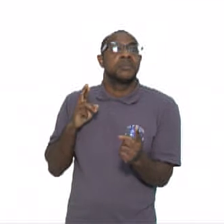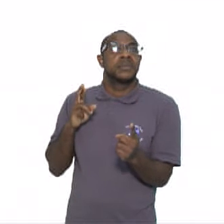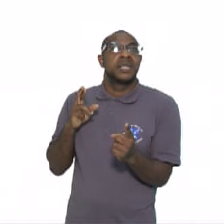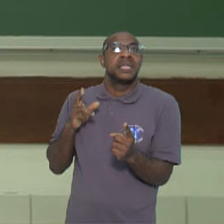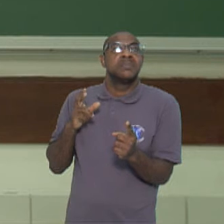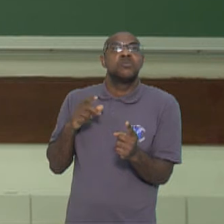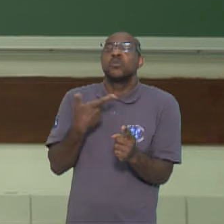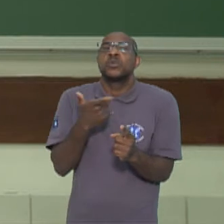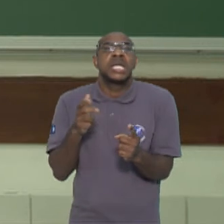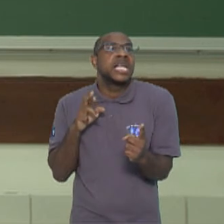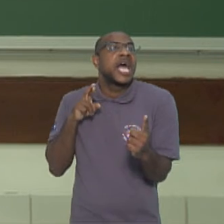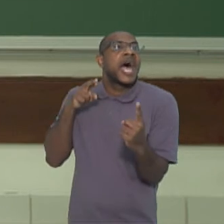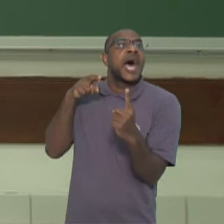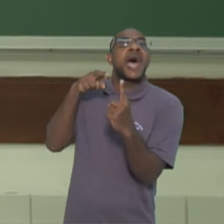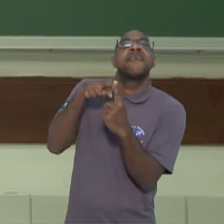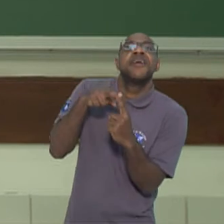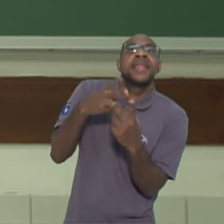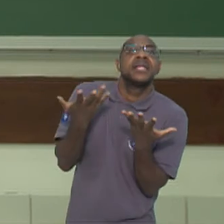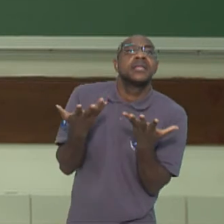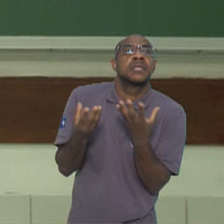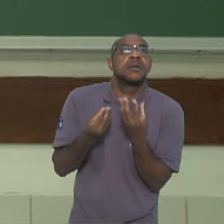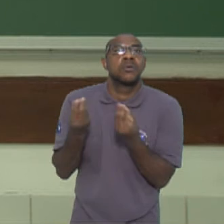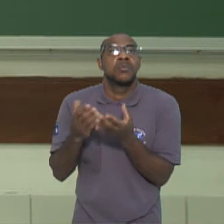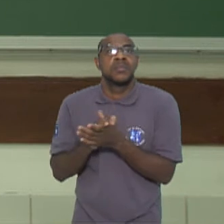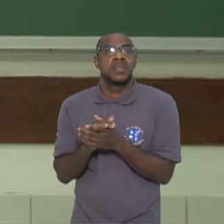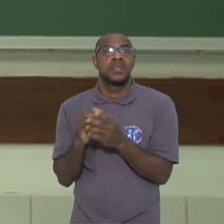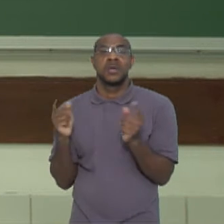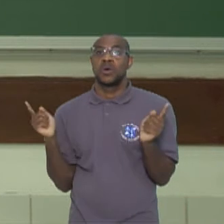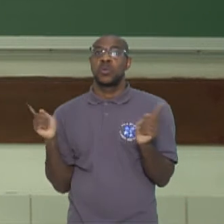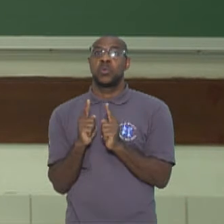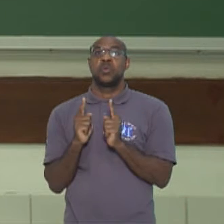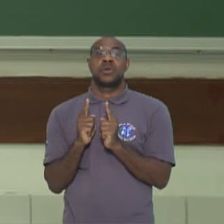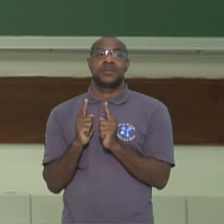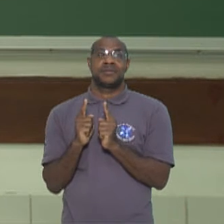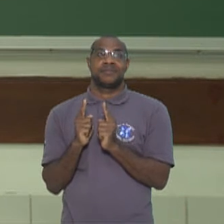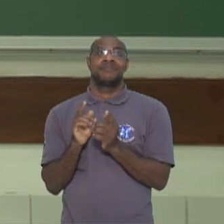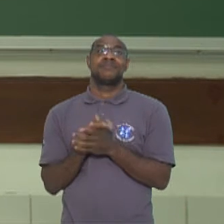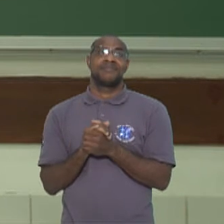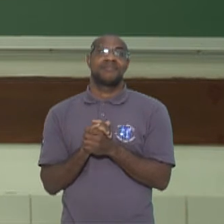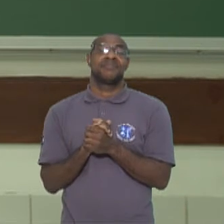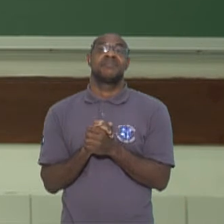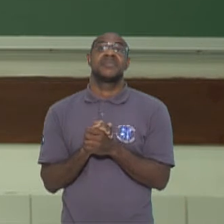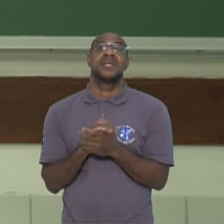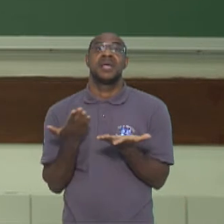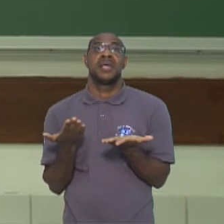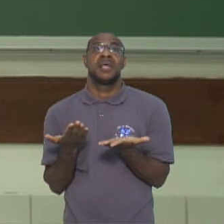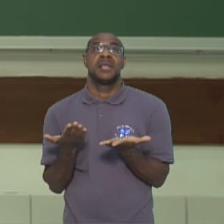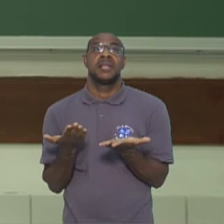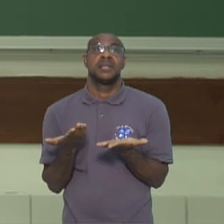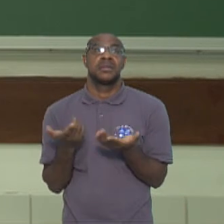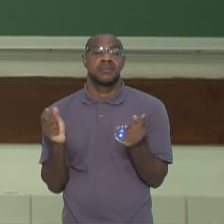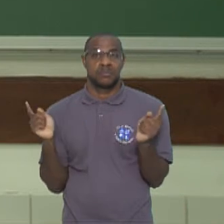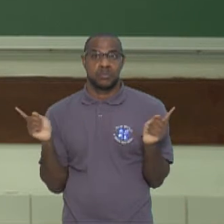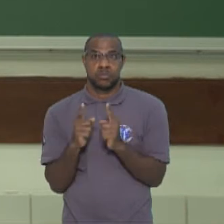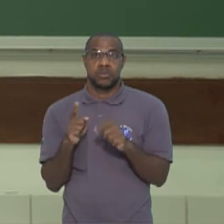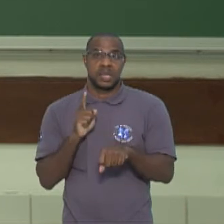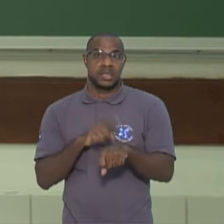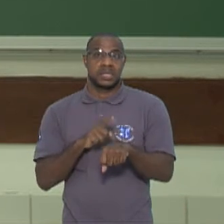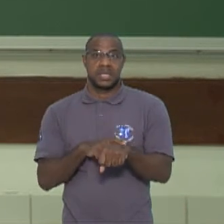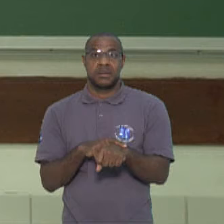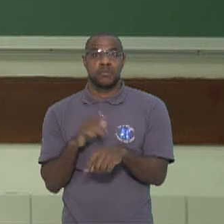assim, curtas-metragens, há muitos que são independentes, porque como eles são reduzidos em